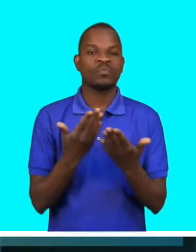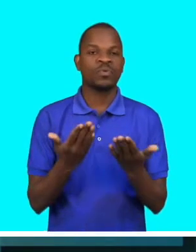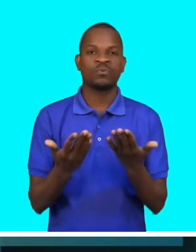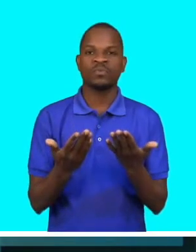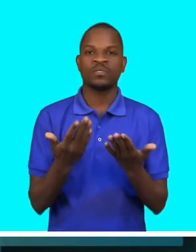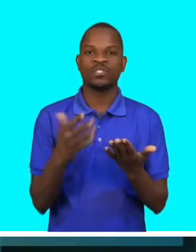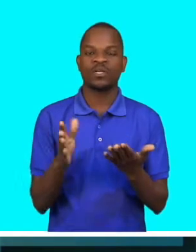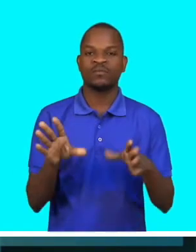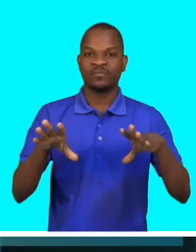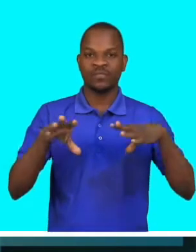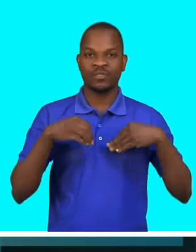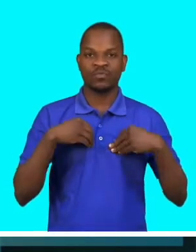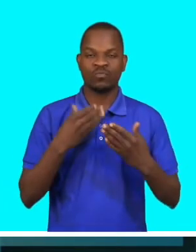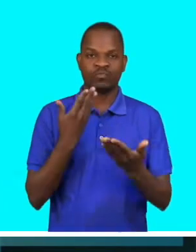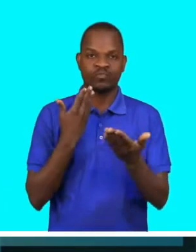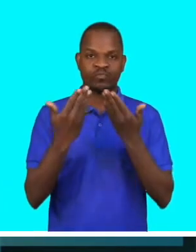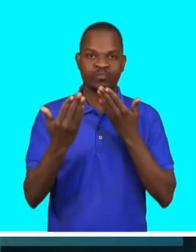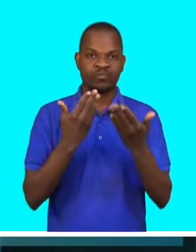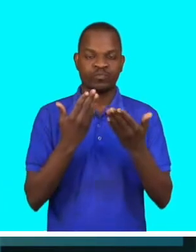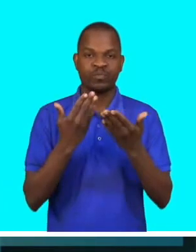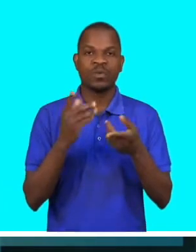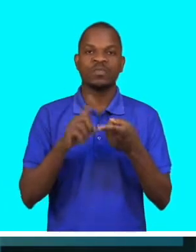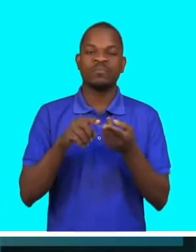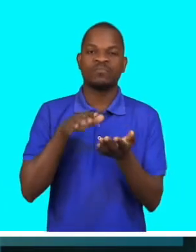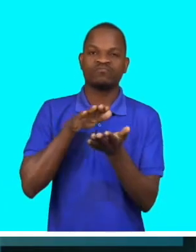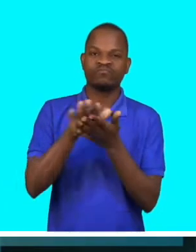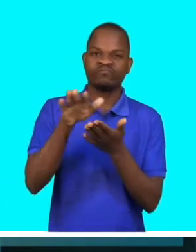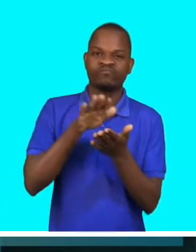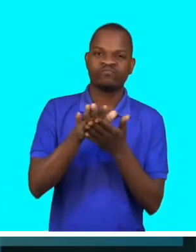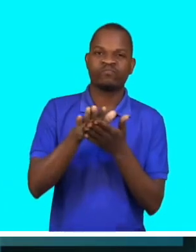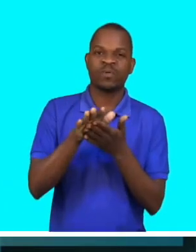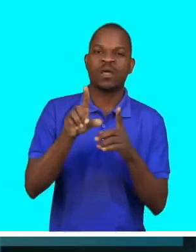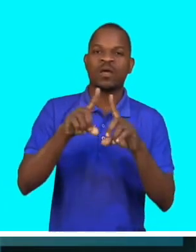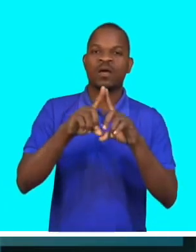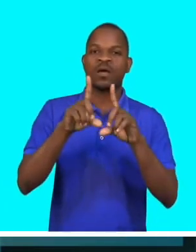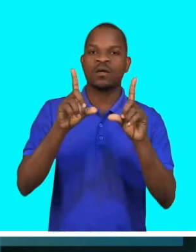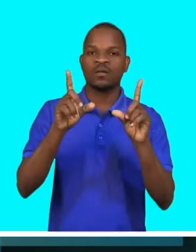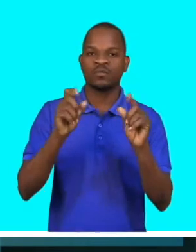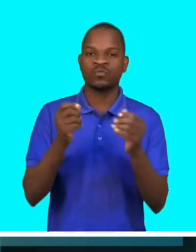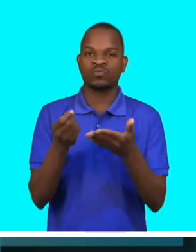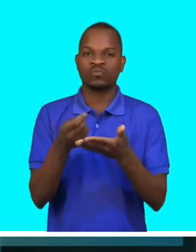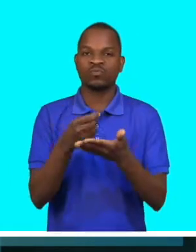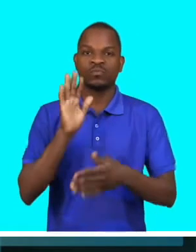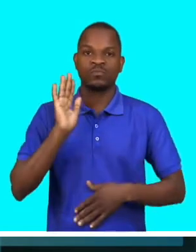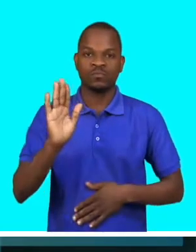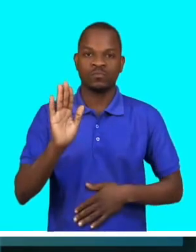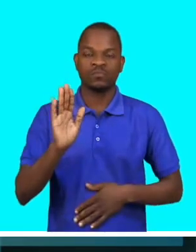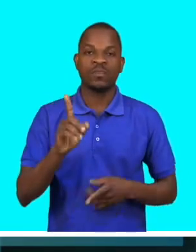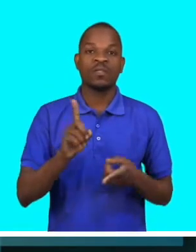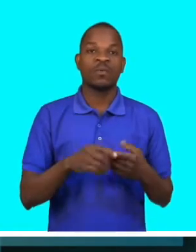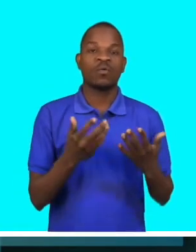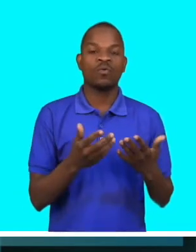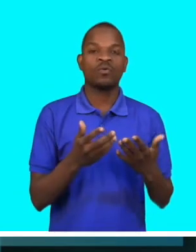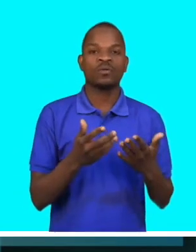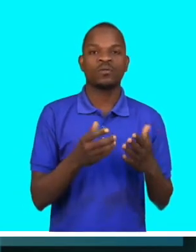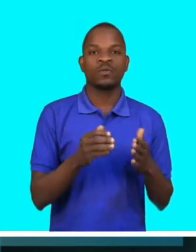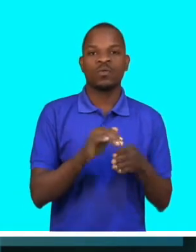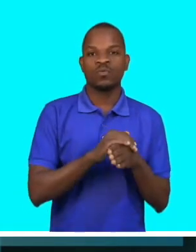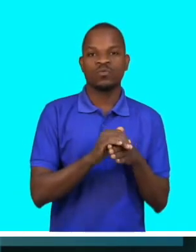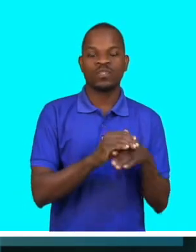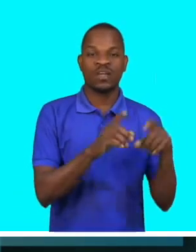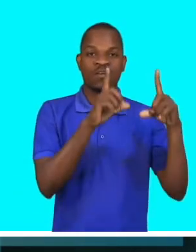ter nos gerido esse espaço e contar um pouco daquilo que é a arte. Com esta foto do grande